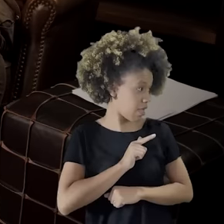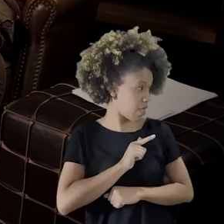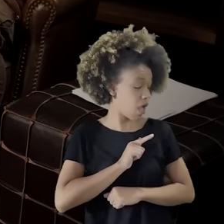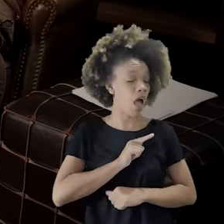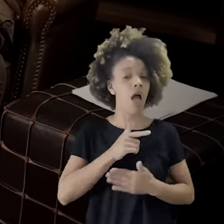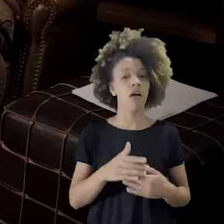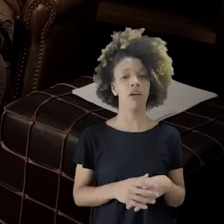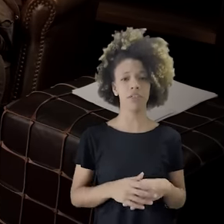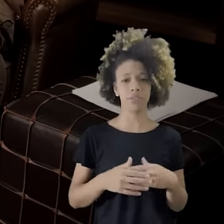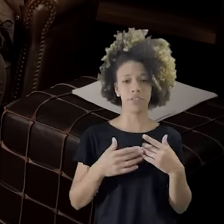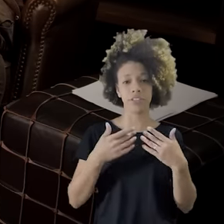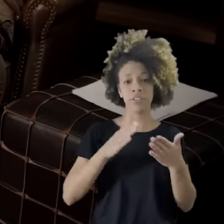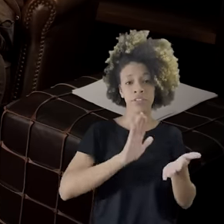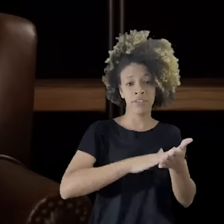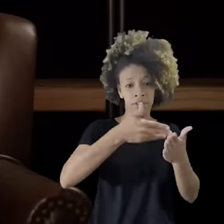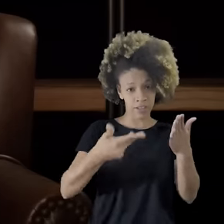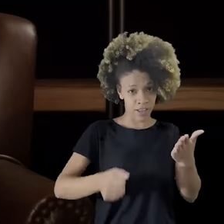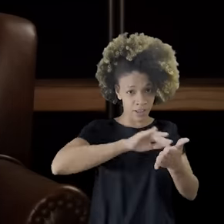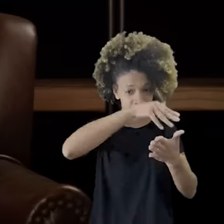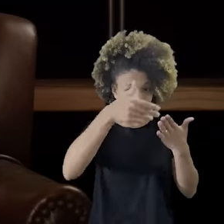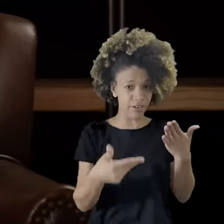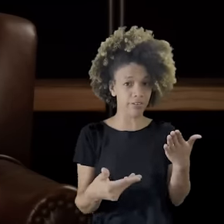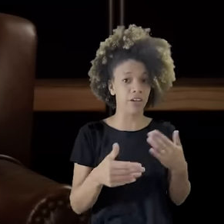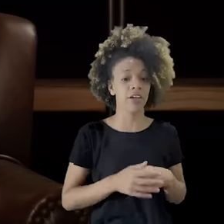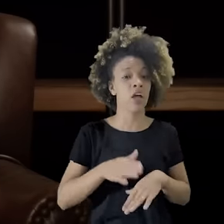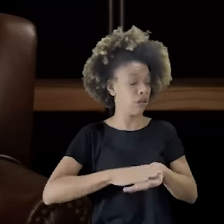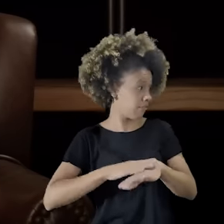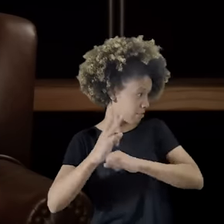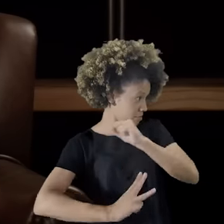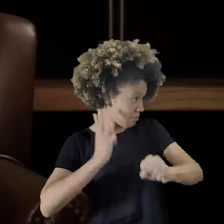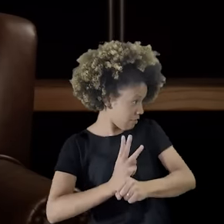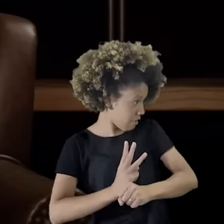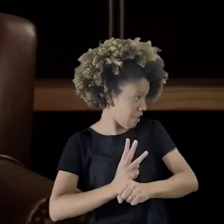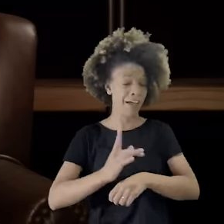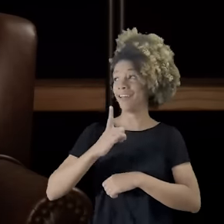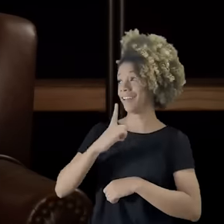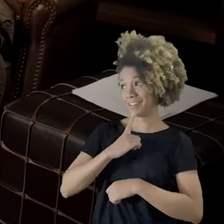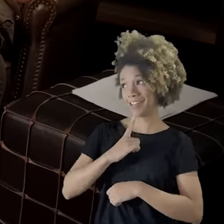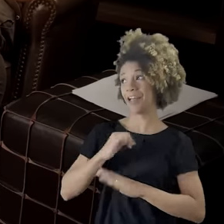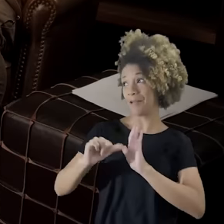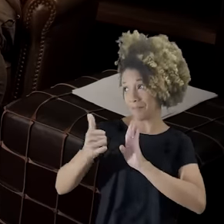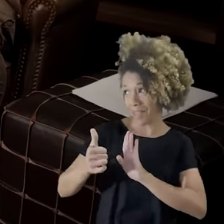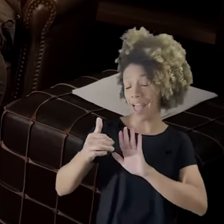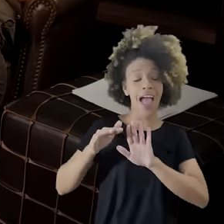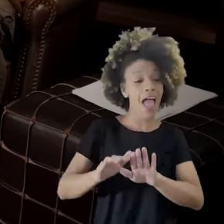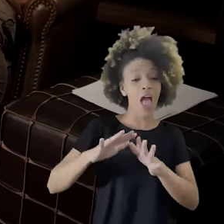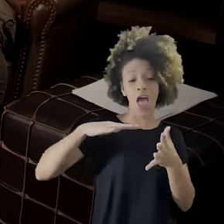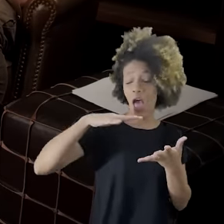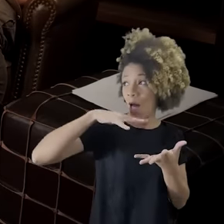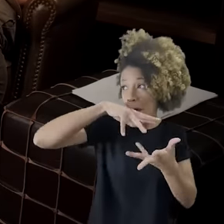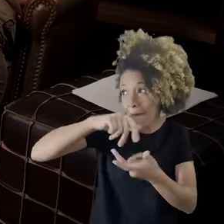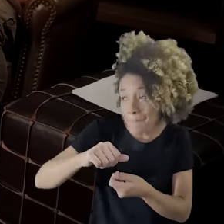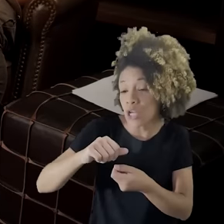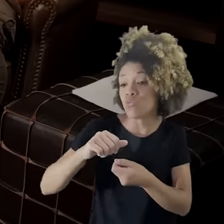ter linguagem de libras como vocês podem ver aqui eu faço isso há três anos tem linguagem bacana Muita gente da